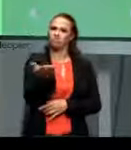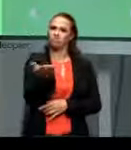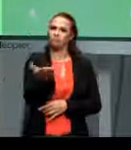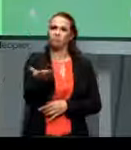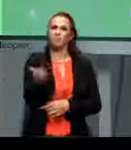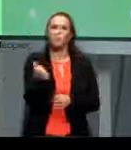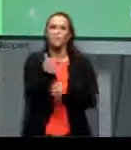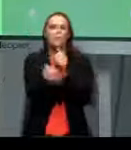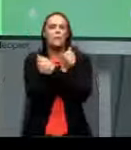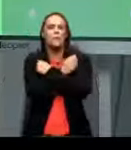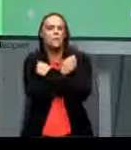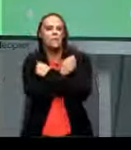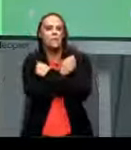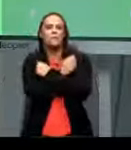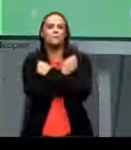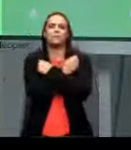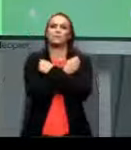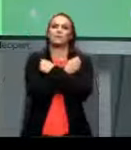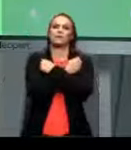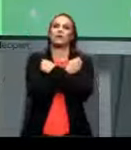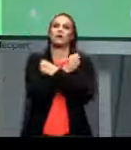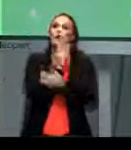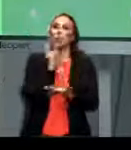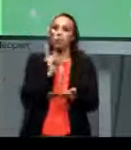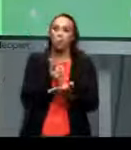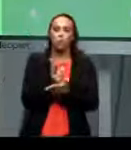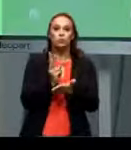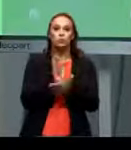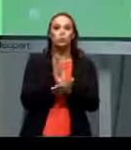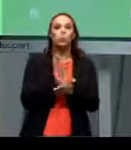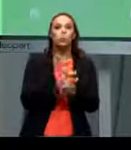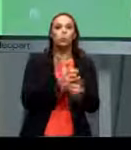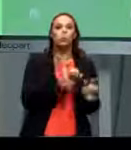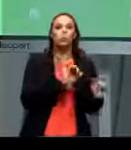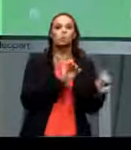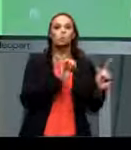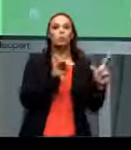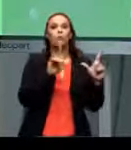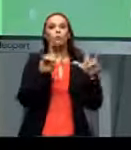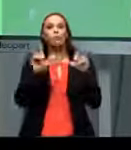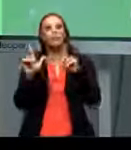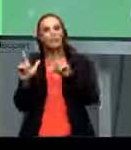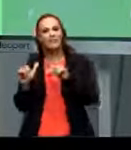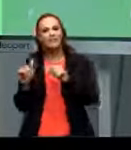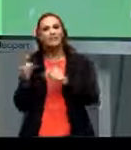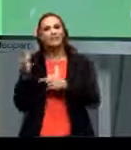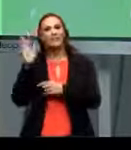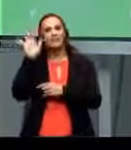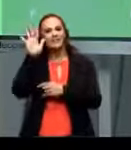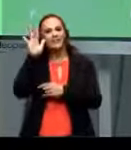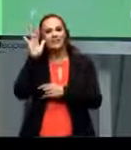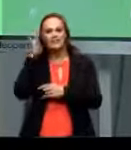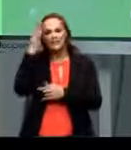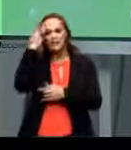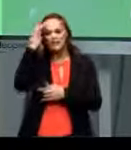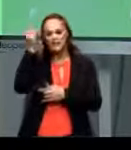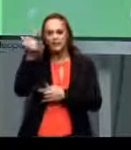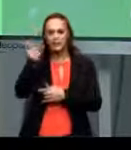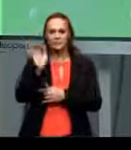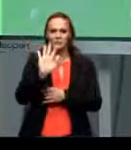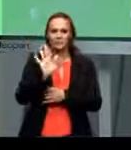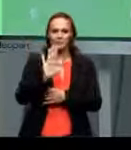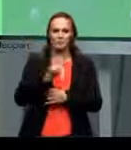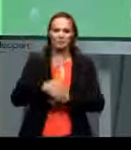Um grande abraço e continue assistindo a nossa programação. Até amanhã!